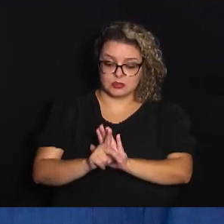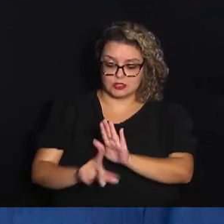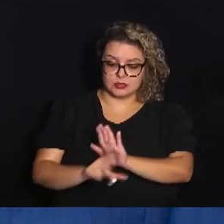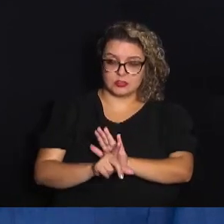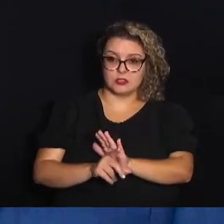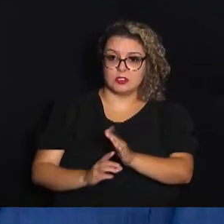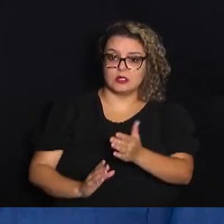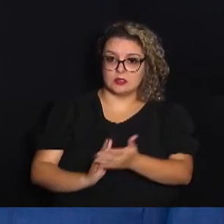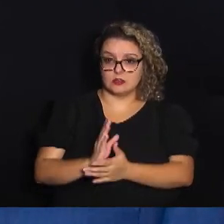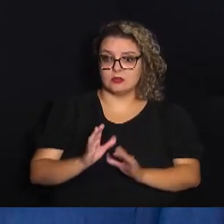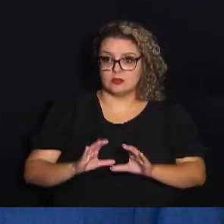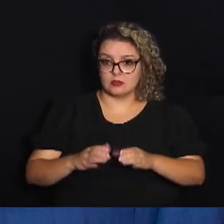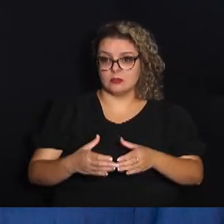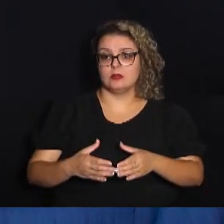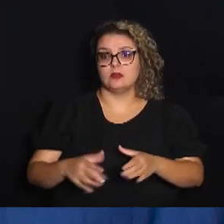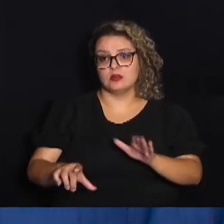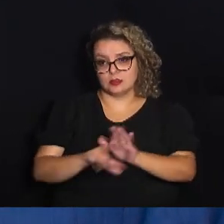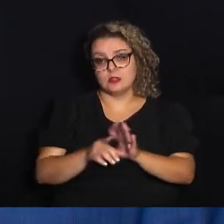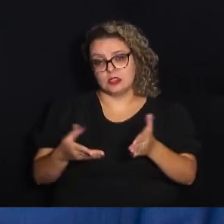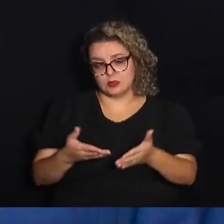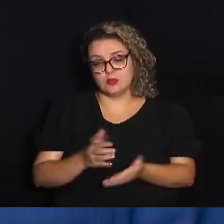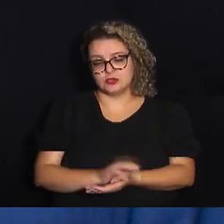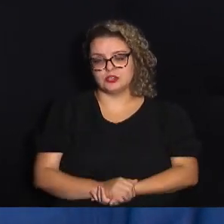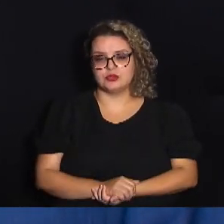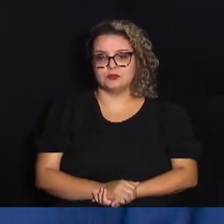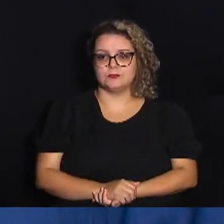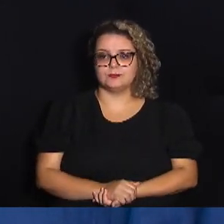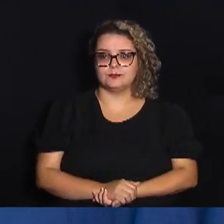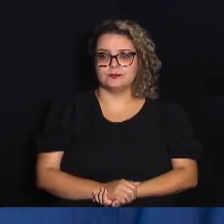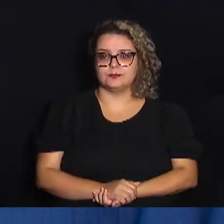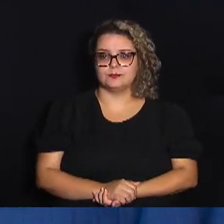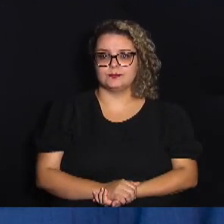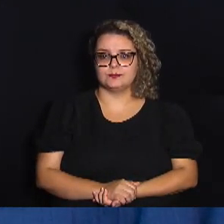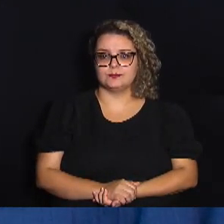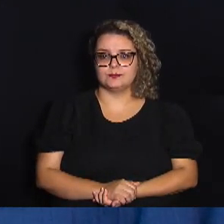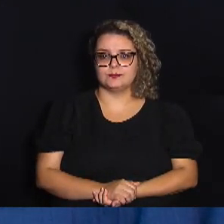leis que saíam da nossa comissão aprovado na nossa comissão que virou lei hoje